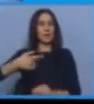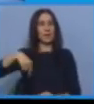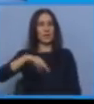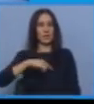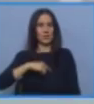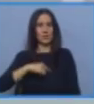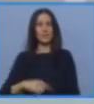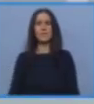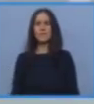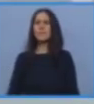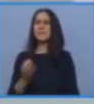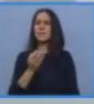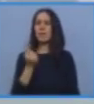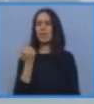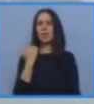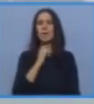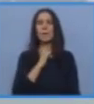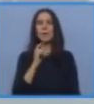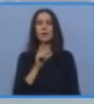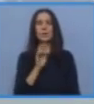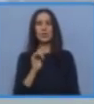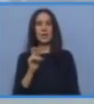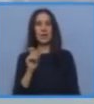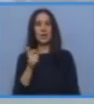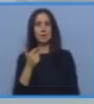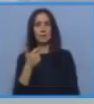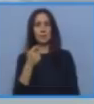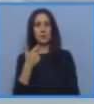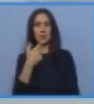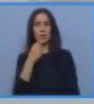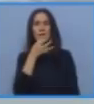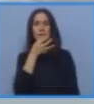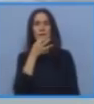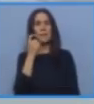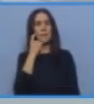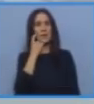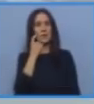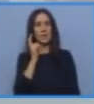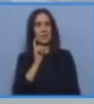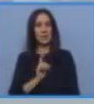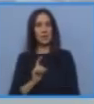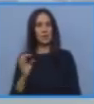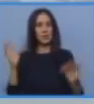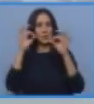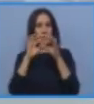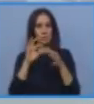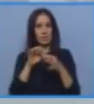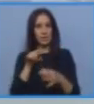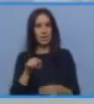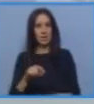pouco o Padre Luís Alberto falava desta ligação ao dia de Páscoa, não é? O Espírito como decorrendo daí. Sim.